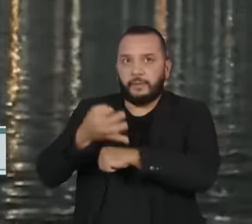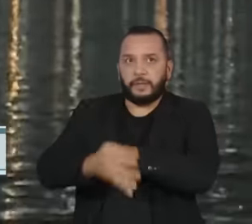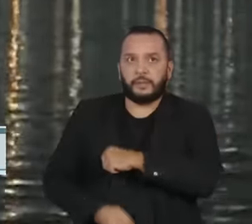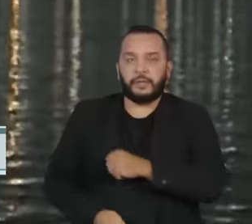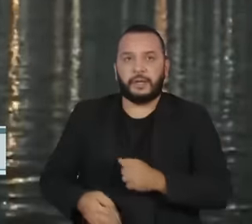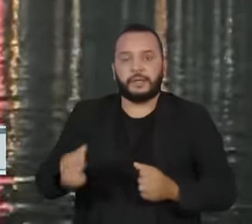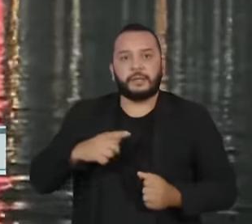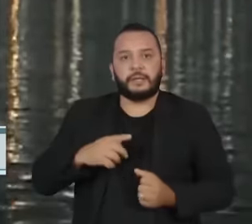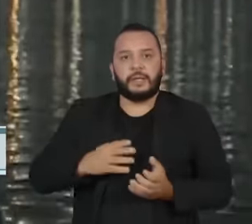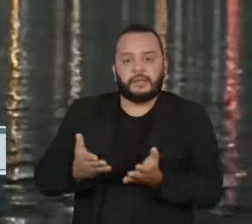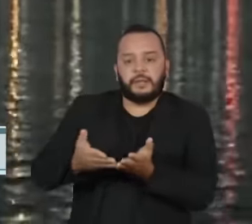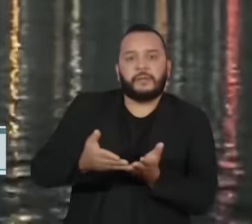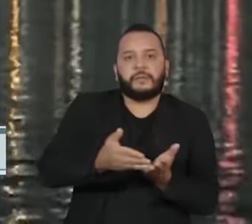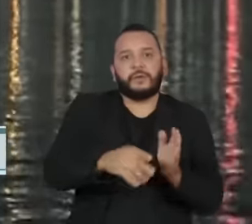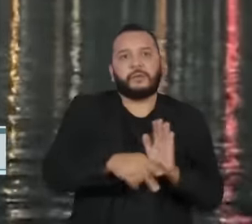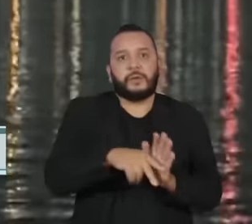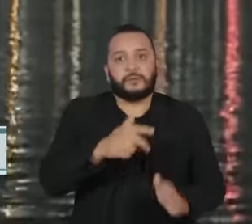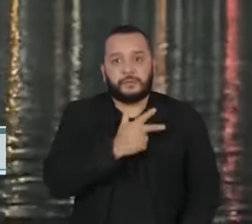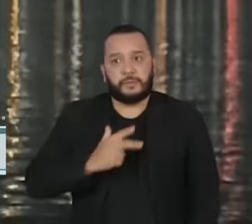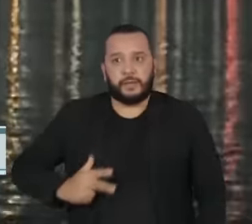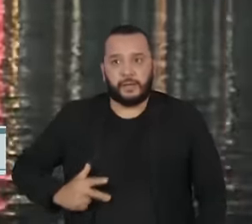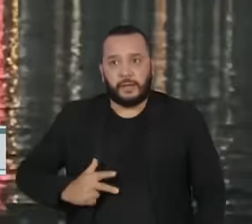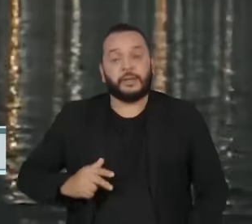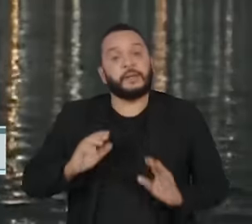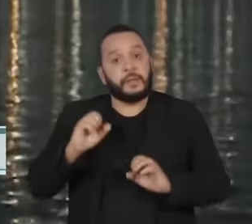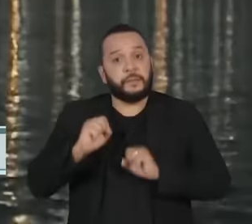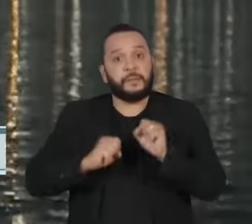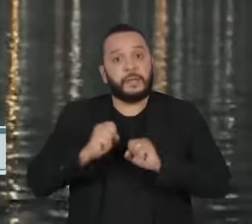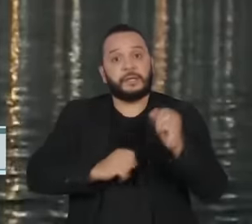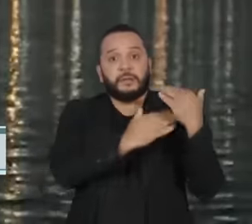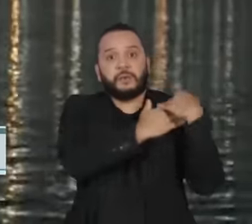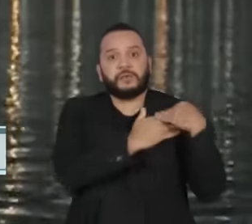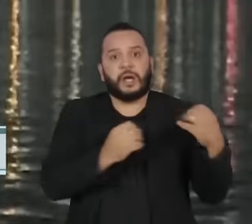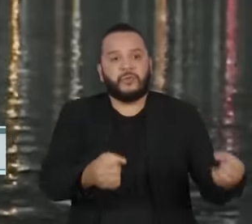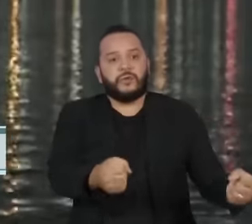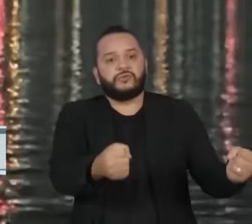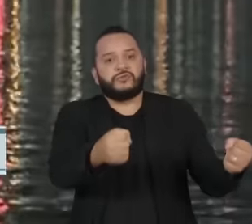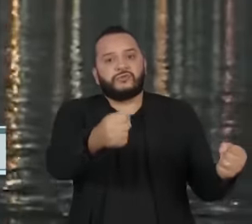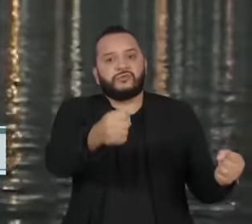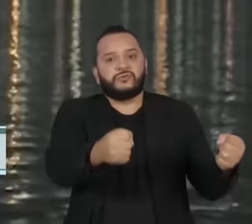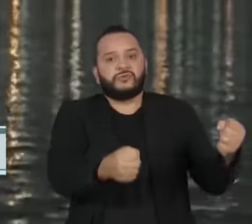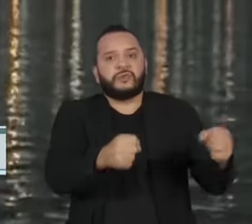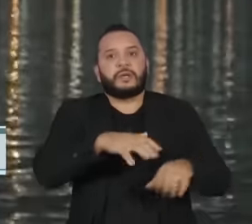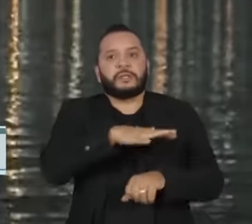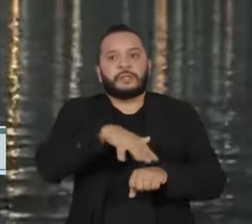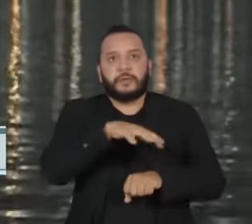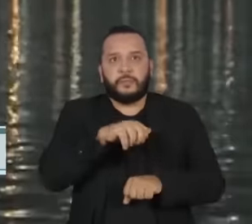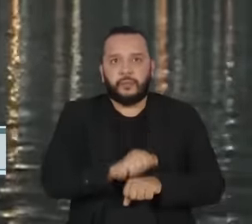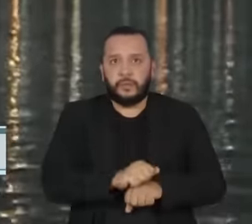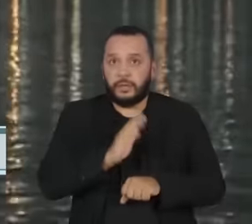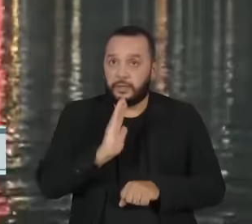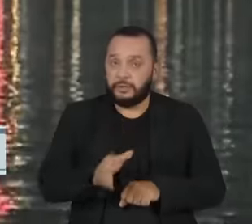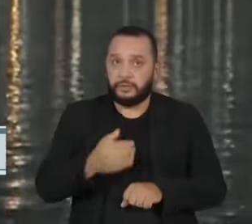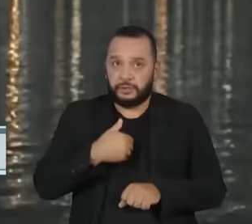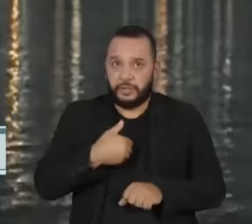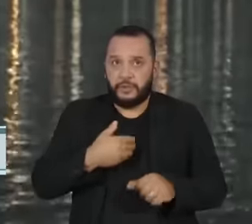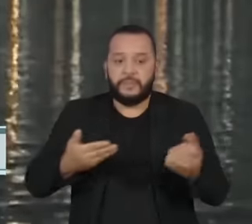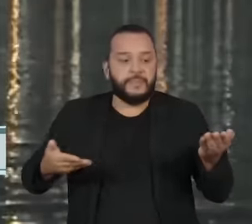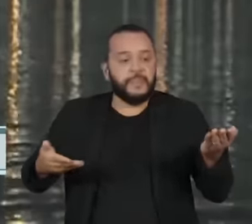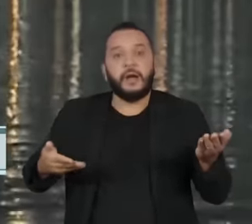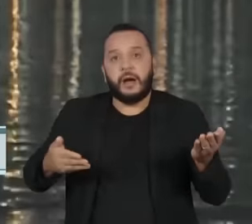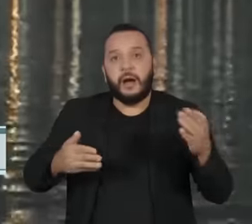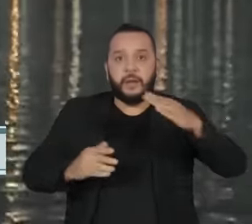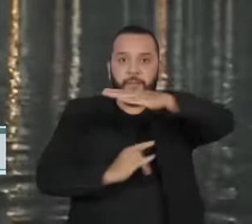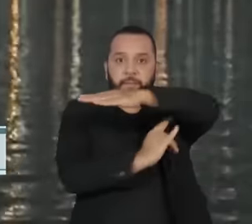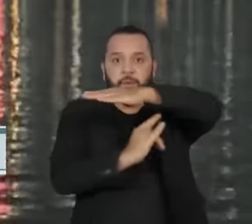navio dinamarquês operado por uma empresa de Singapura atingiu a ponte de 3 km de extensão que atravessa o